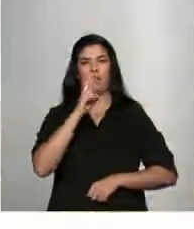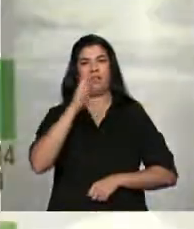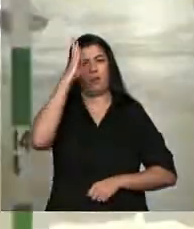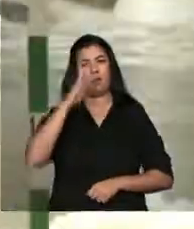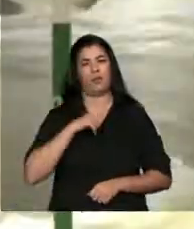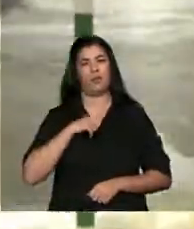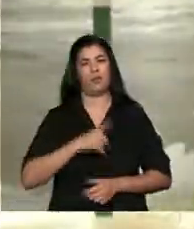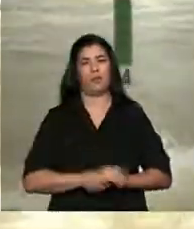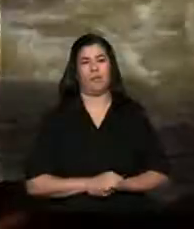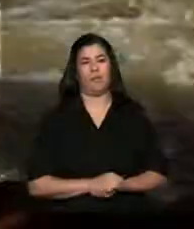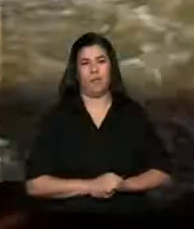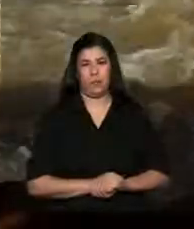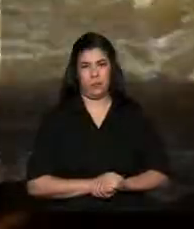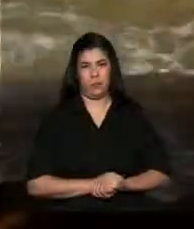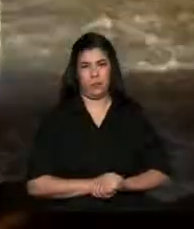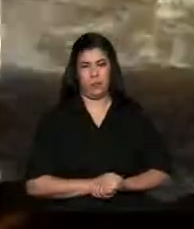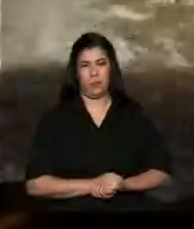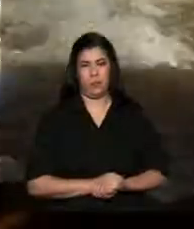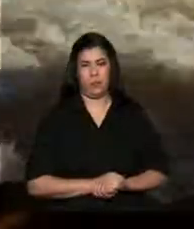Brasil.